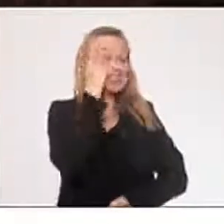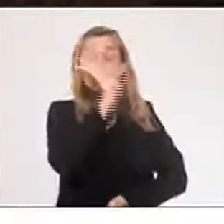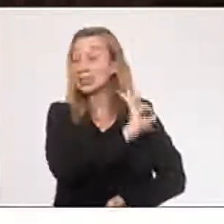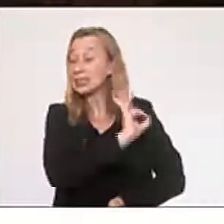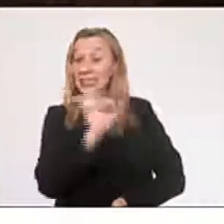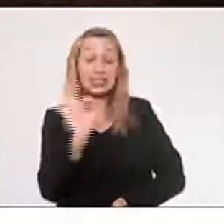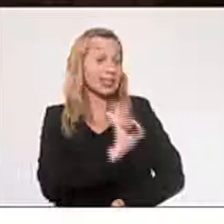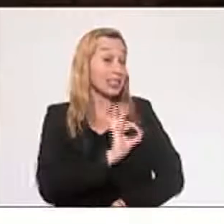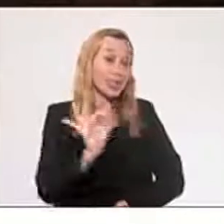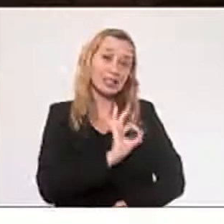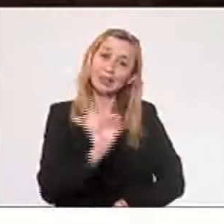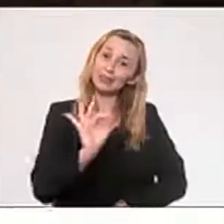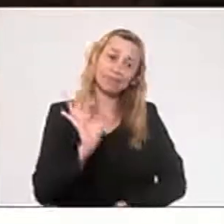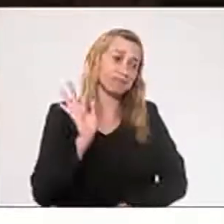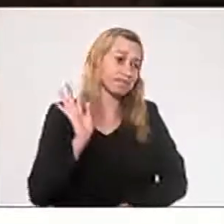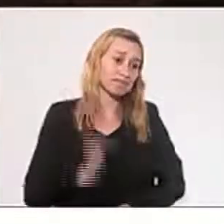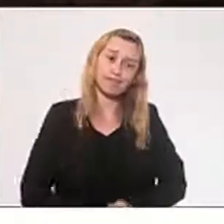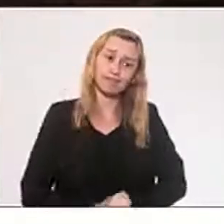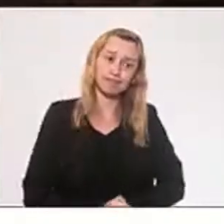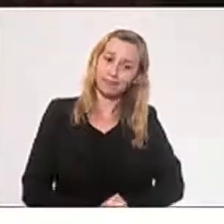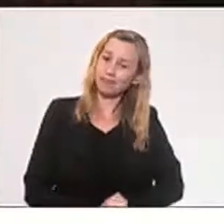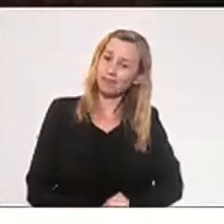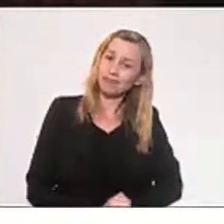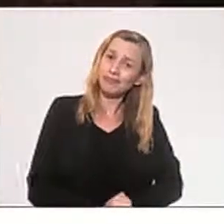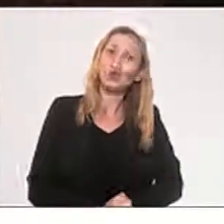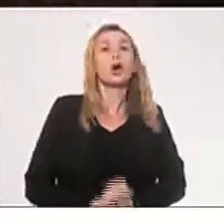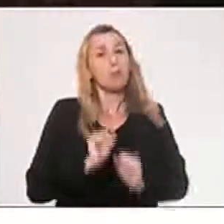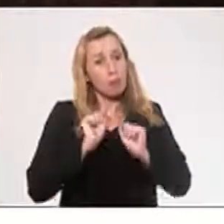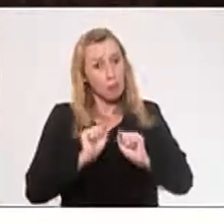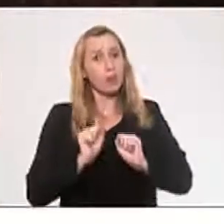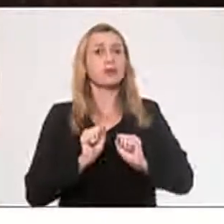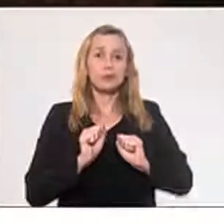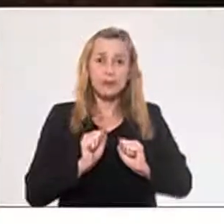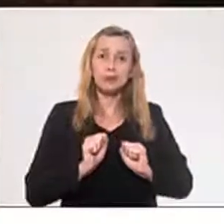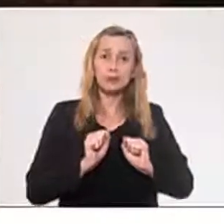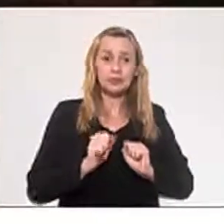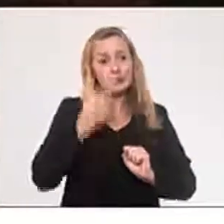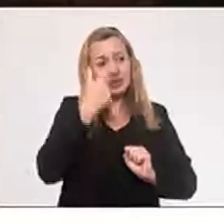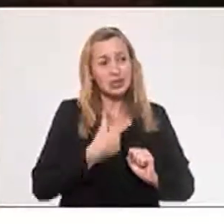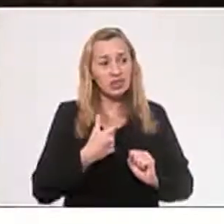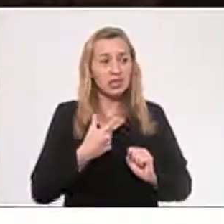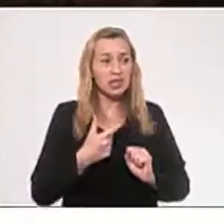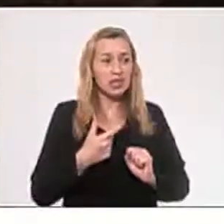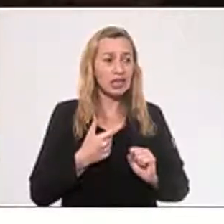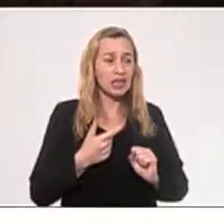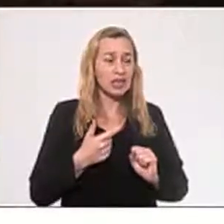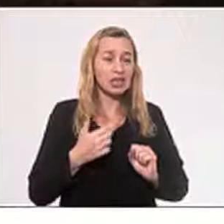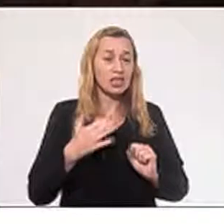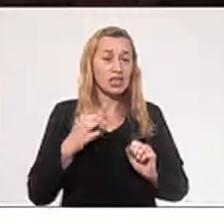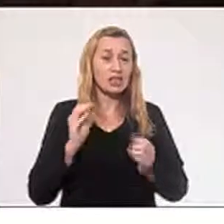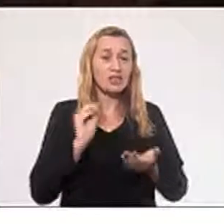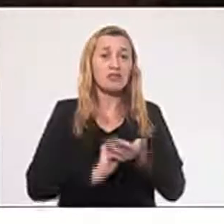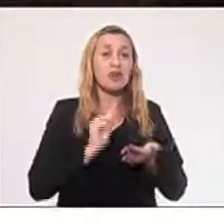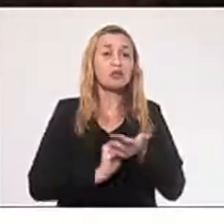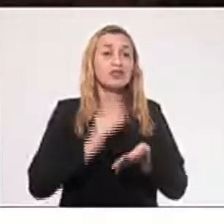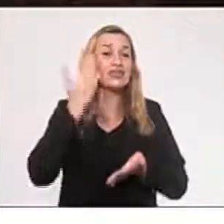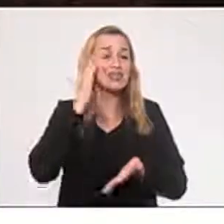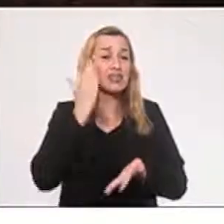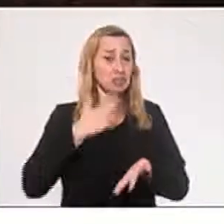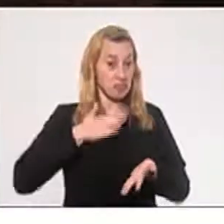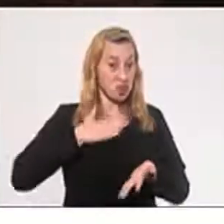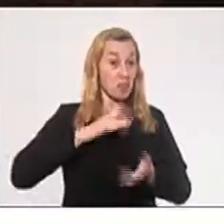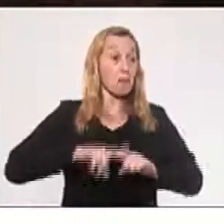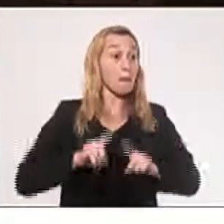consigo entender esse movimento. Pode ser que seja incompreensão da minha parte,